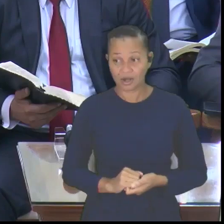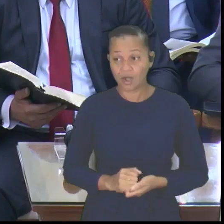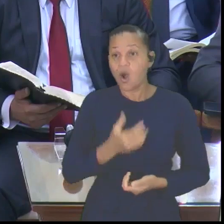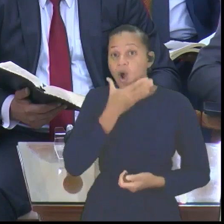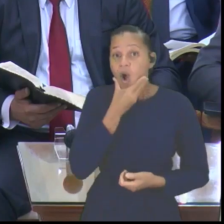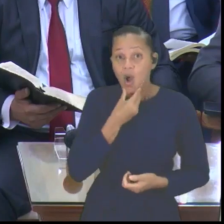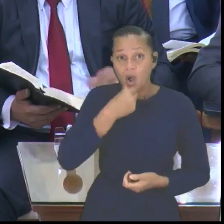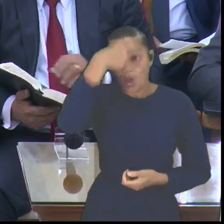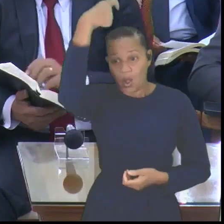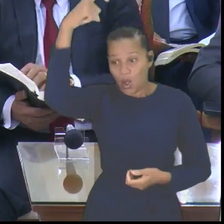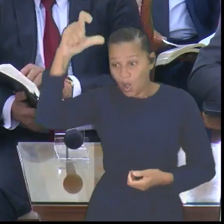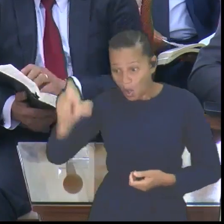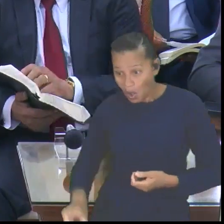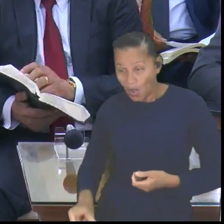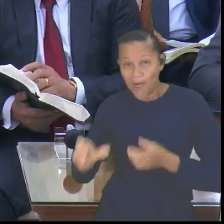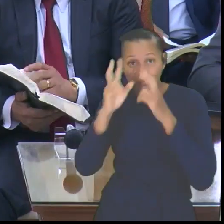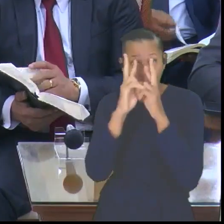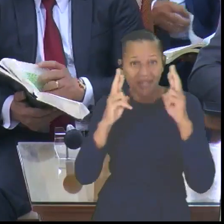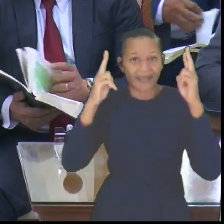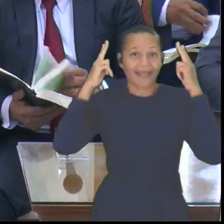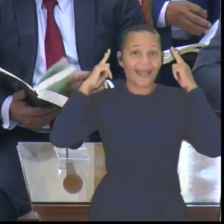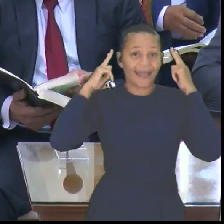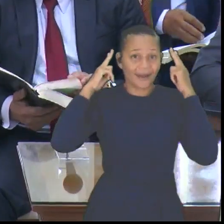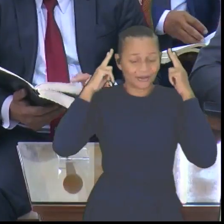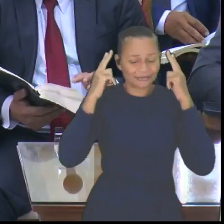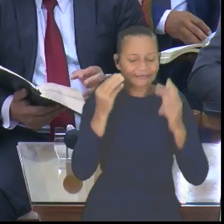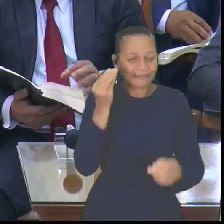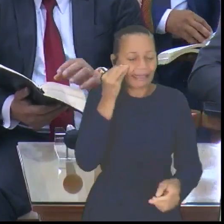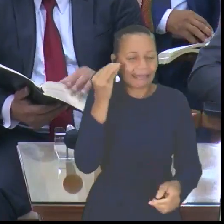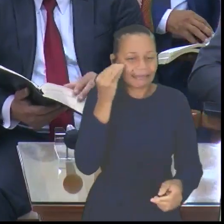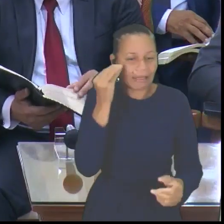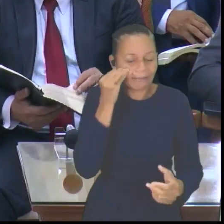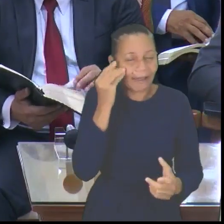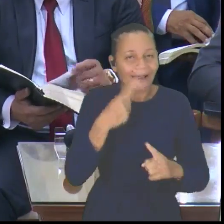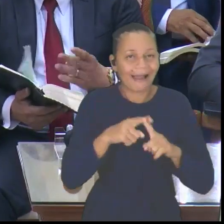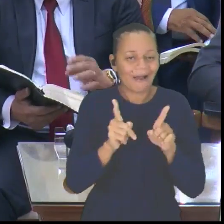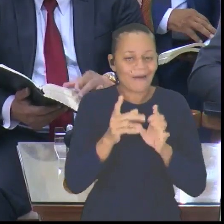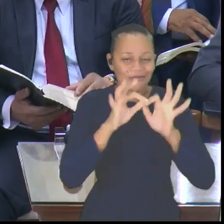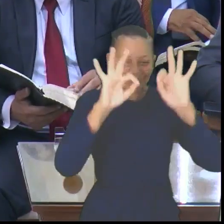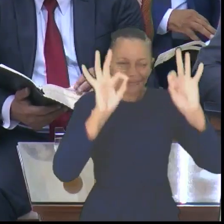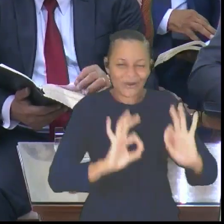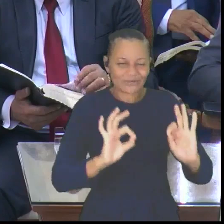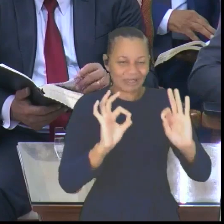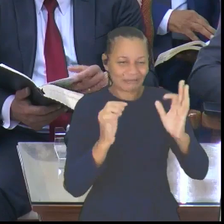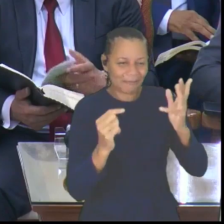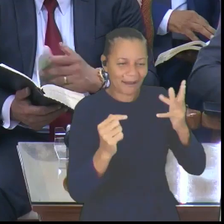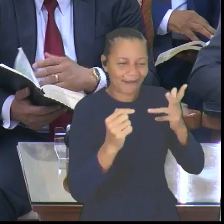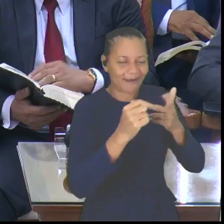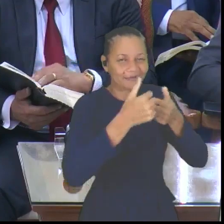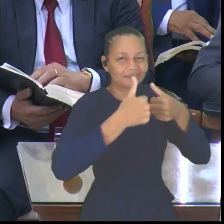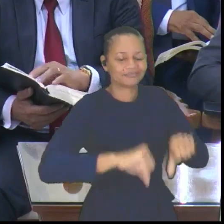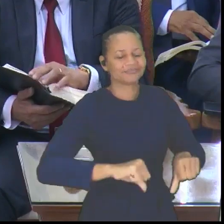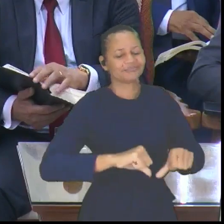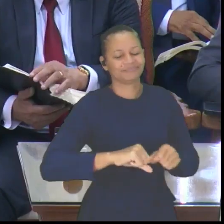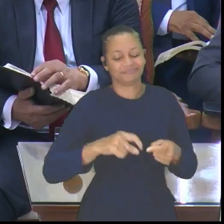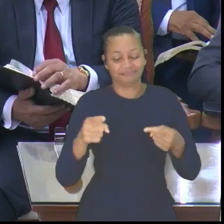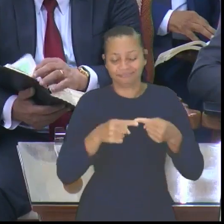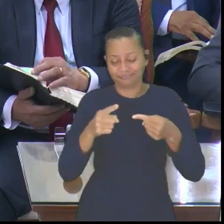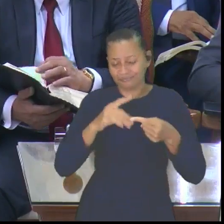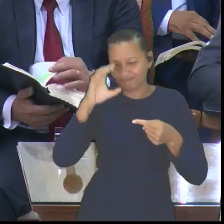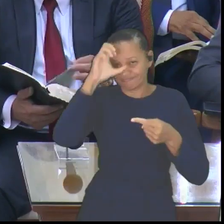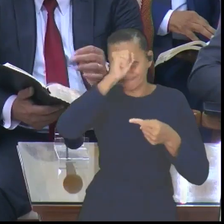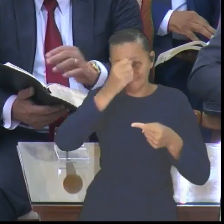Herodes tentou, porém os seus planos foram frustrados. Esta é a primeira lição que nós